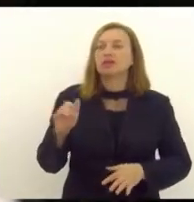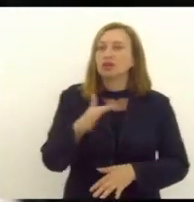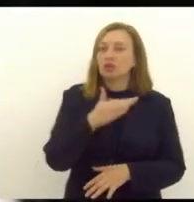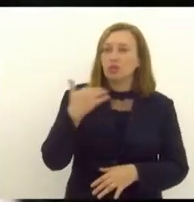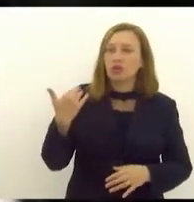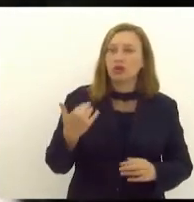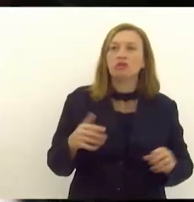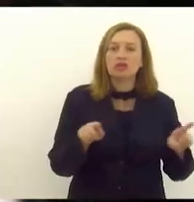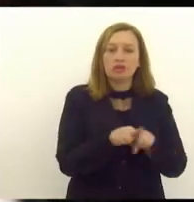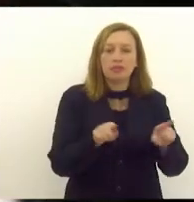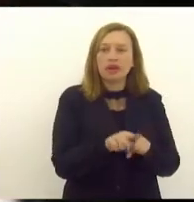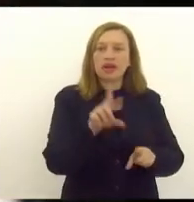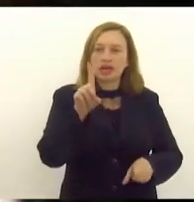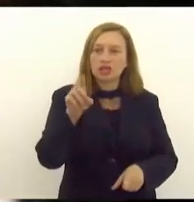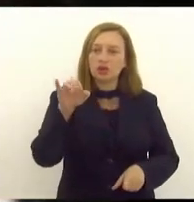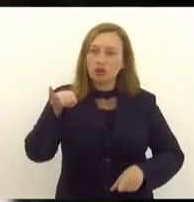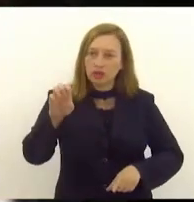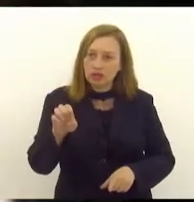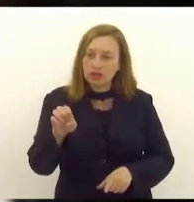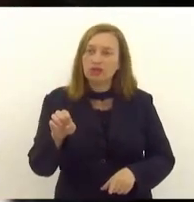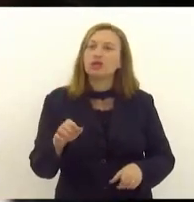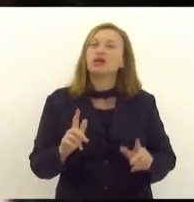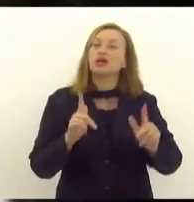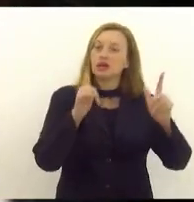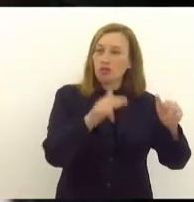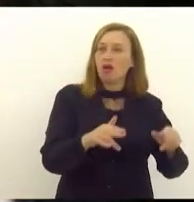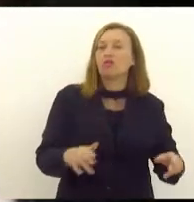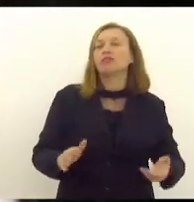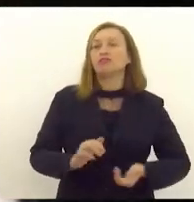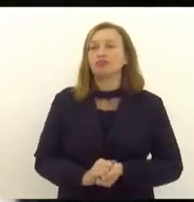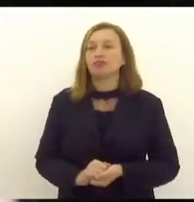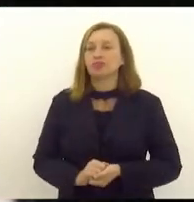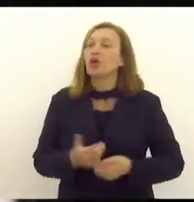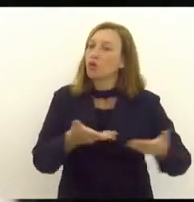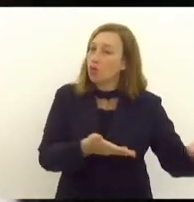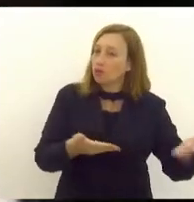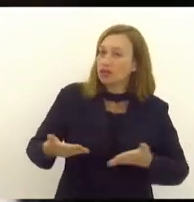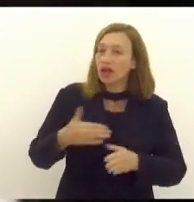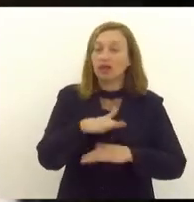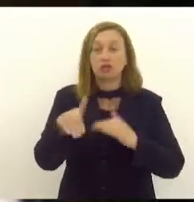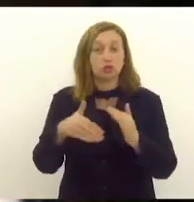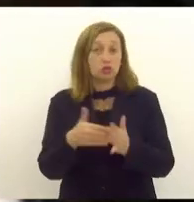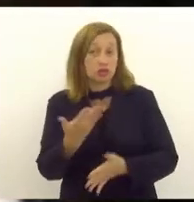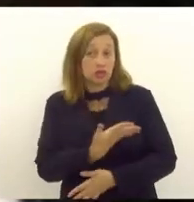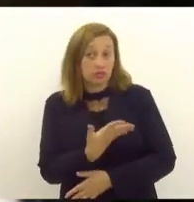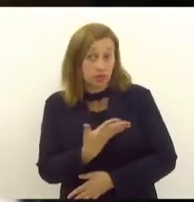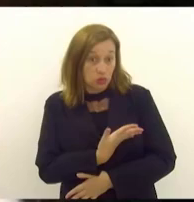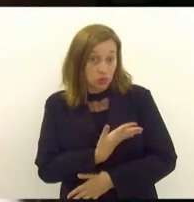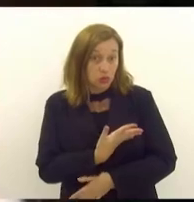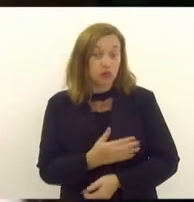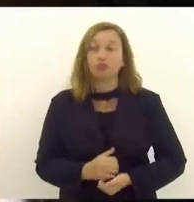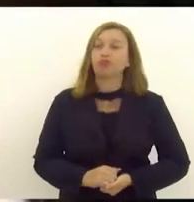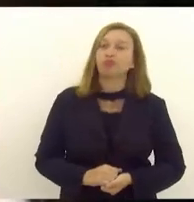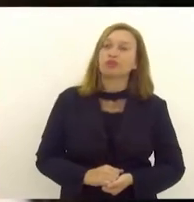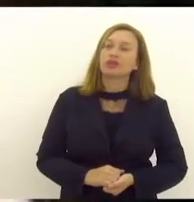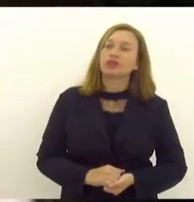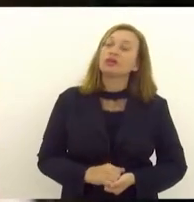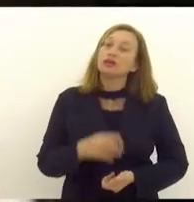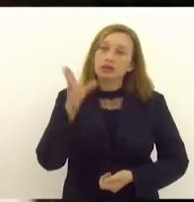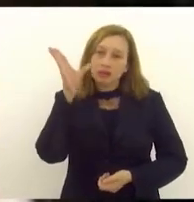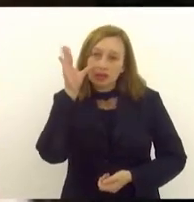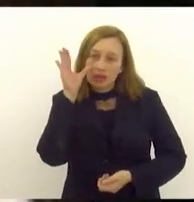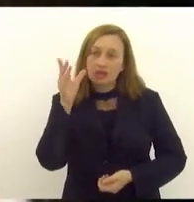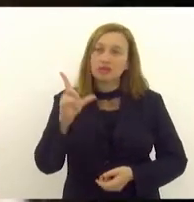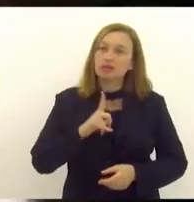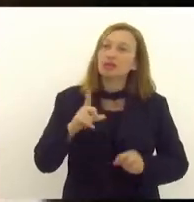mesma situação então eu gostaria de convidar a todos os meus colegas que tem o interesse